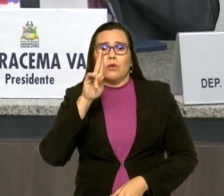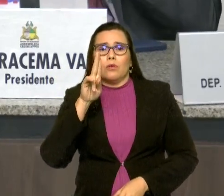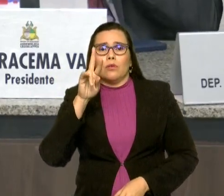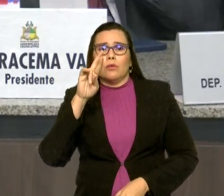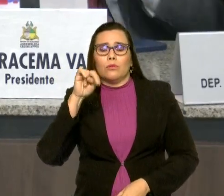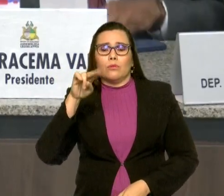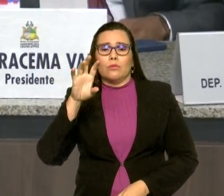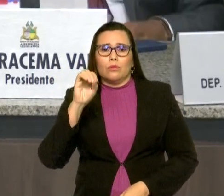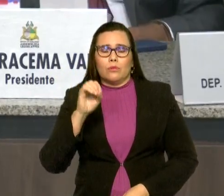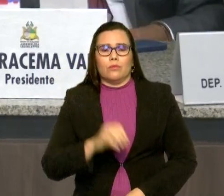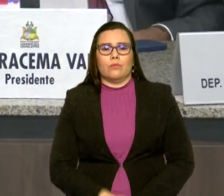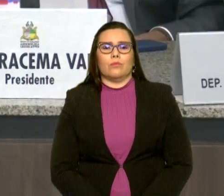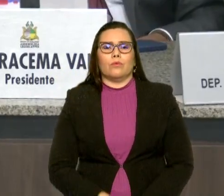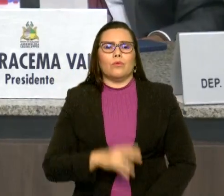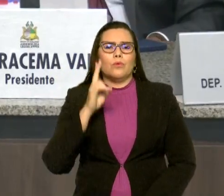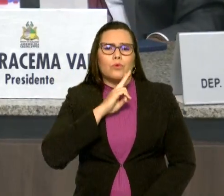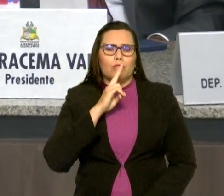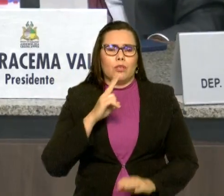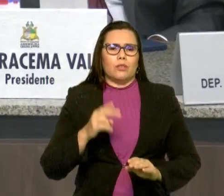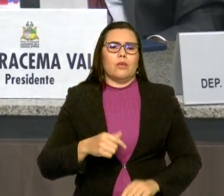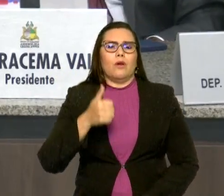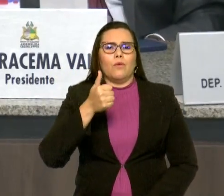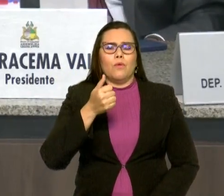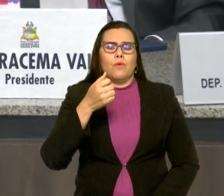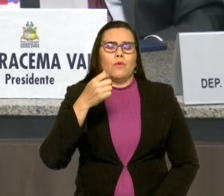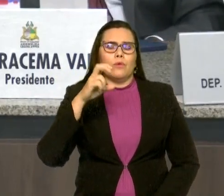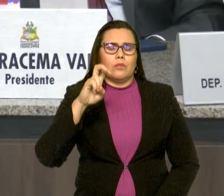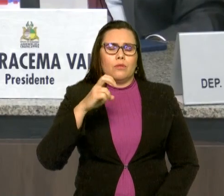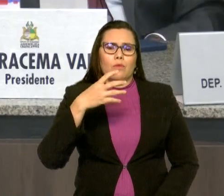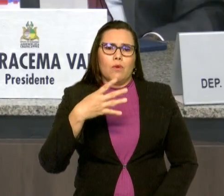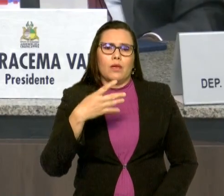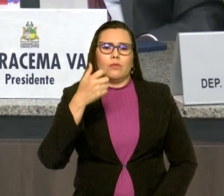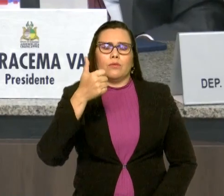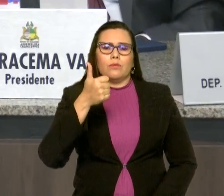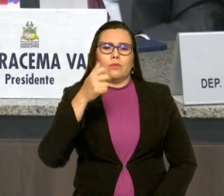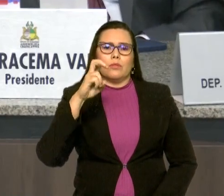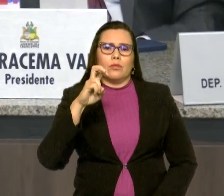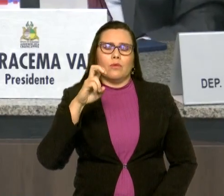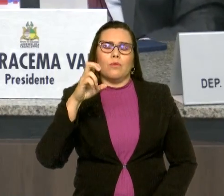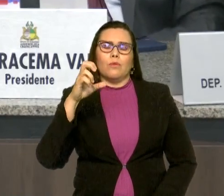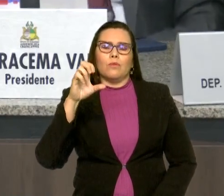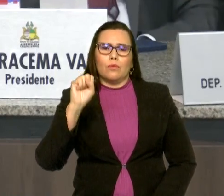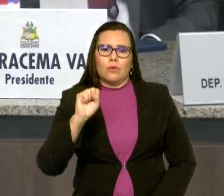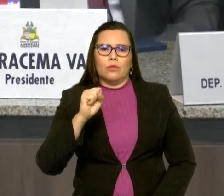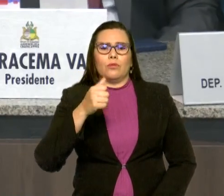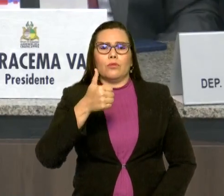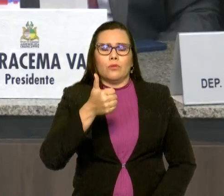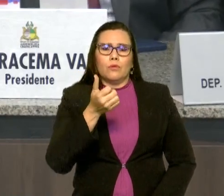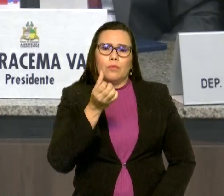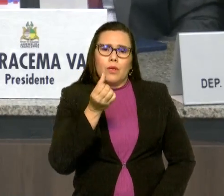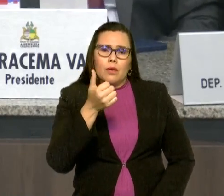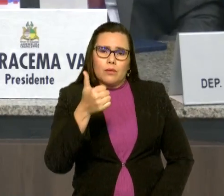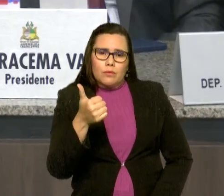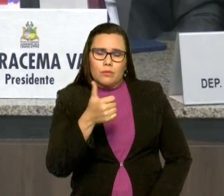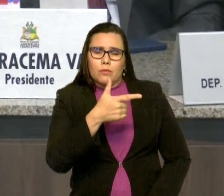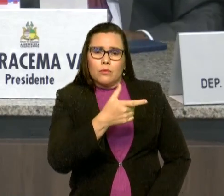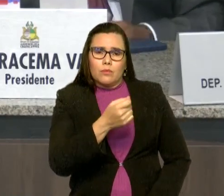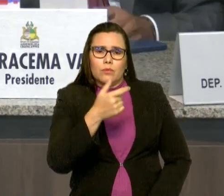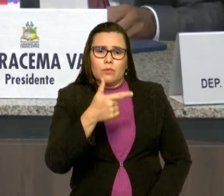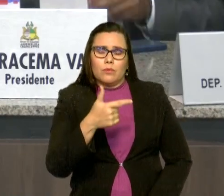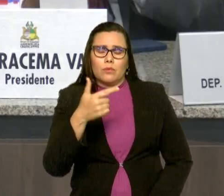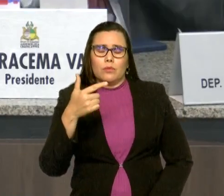dos requerimentos 154, 158 e 161 de 2023. Nós vamos votar primeiro o projeto de